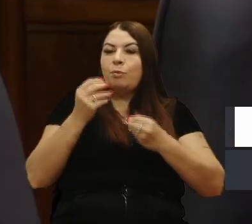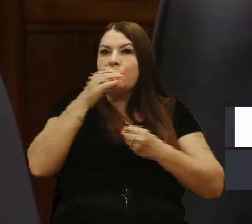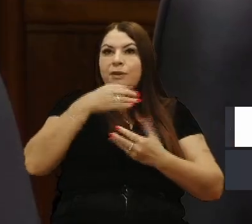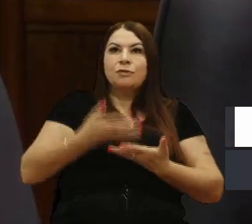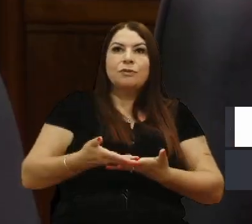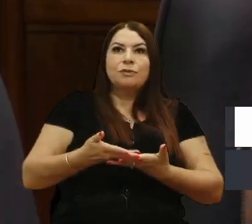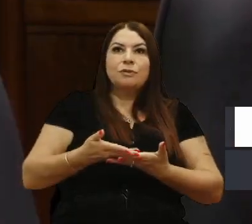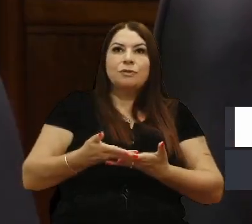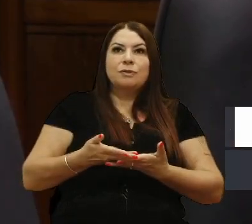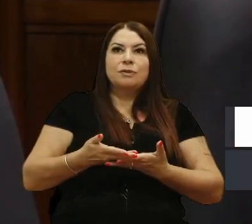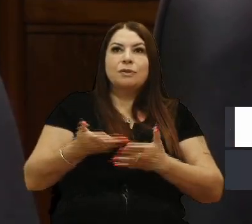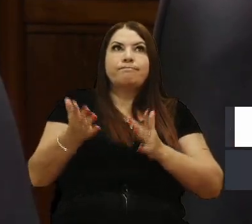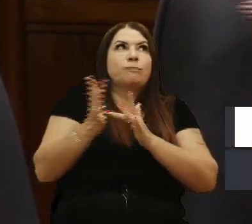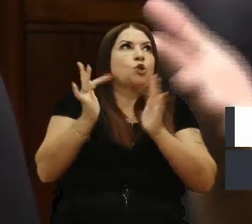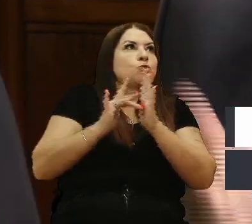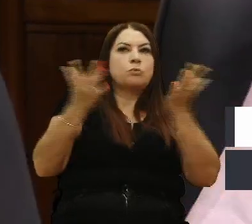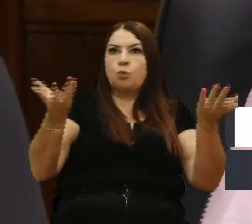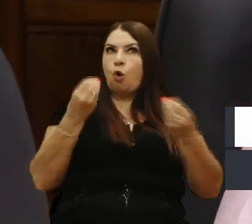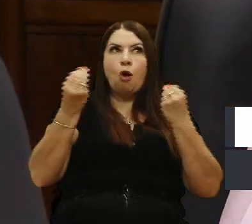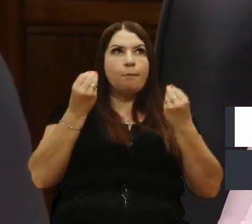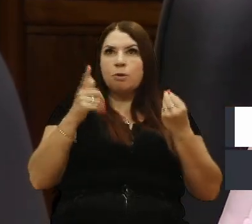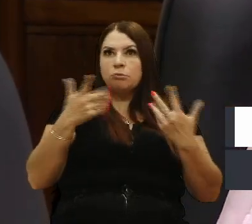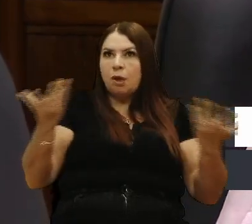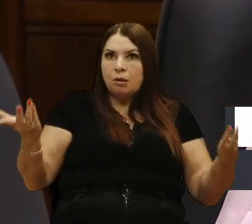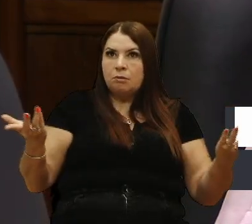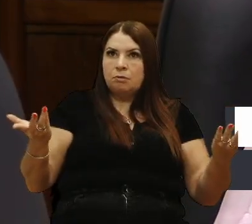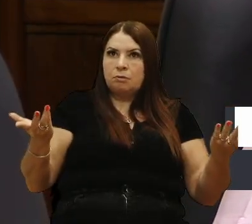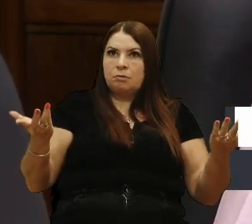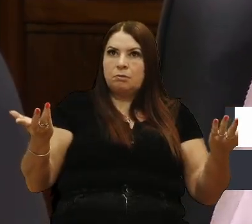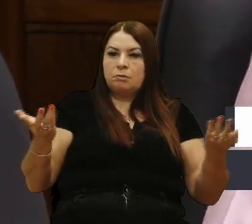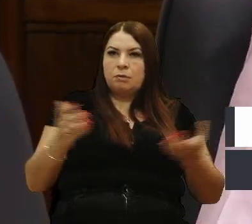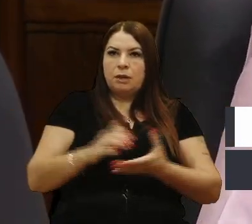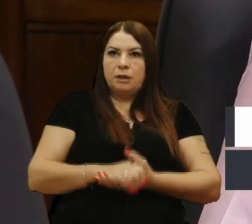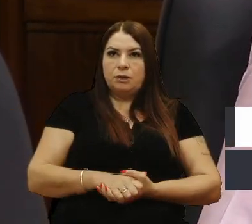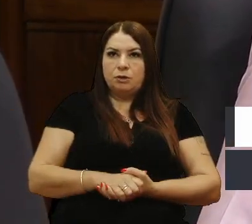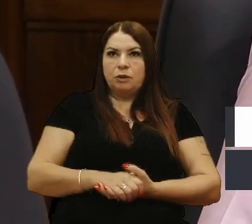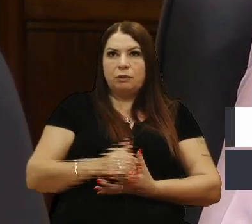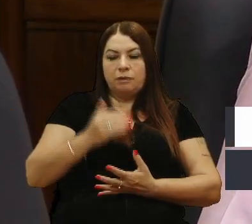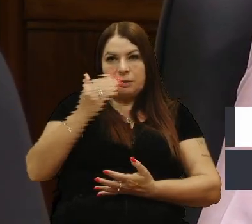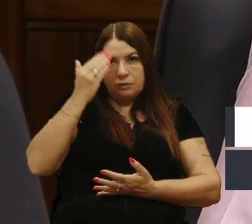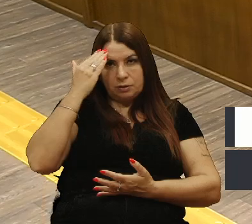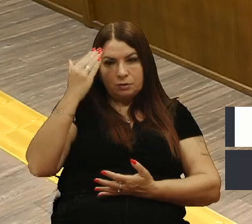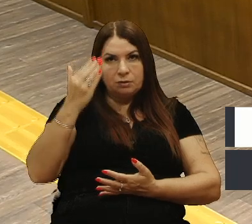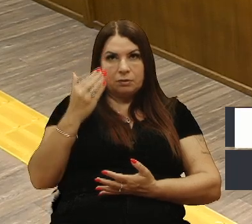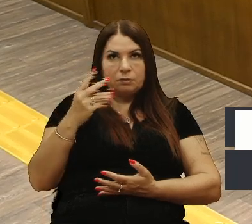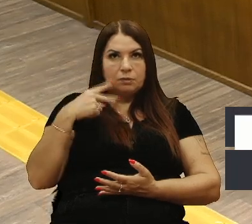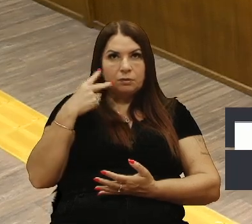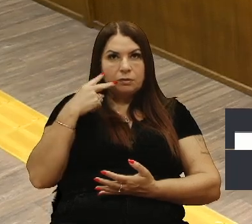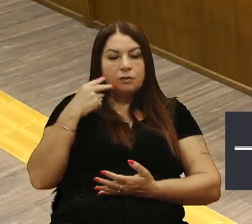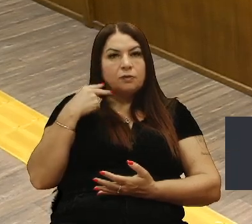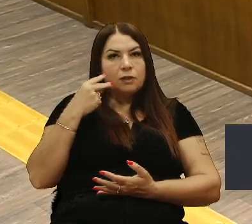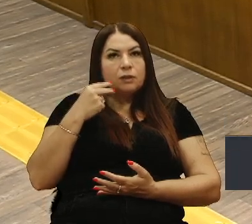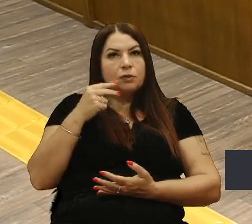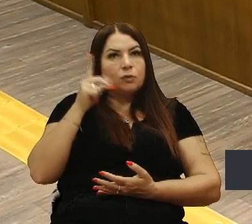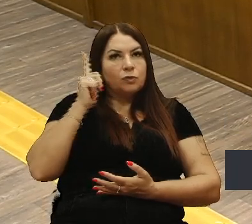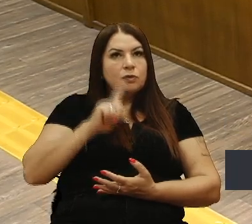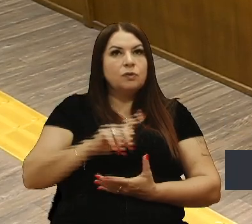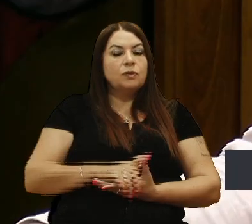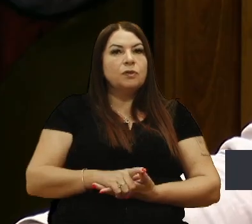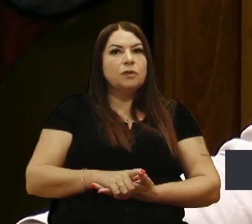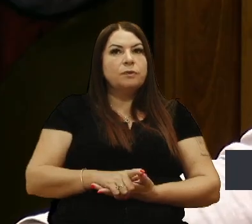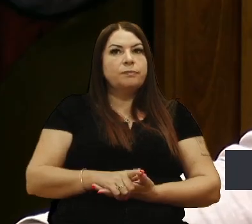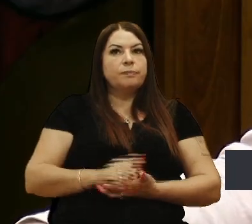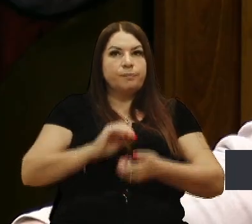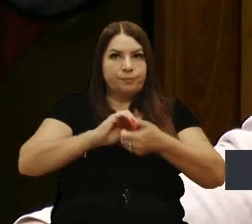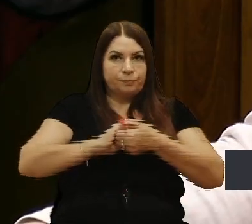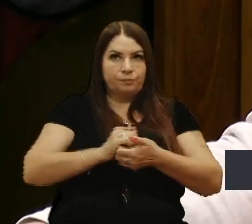Caxias, Cristo Jesus, muitas não saem? Obrigado, vereador Cláudio. Nada. Vereador Lucas, eu queria tratar... Primeiro,